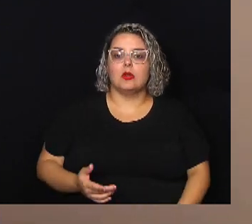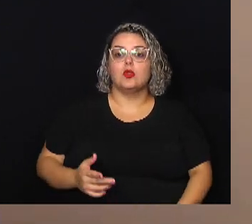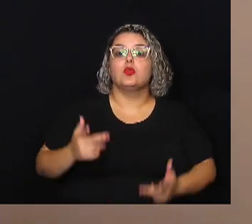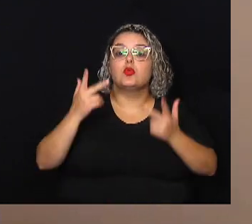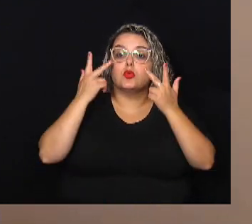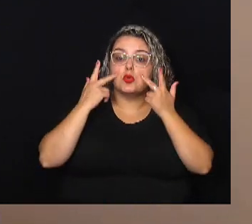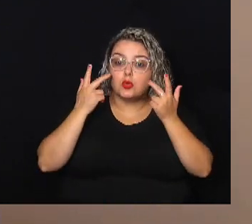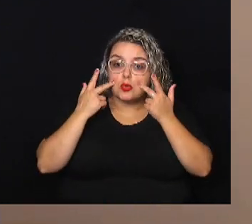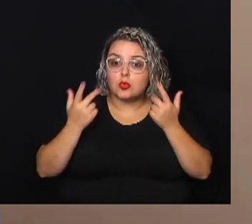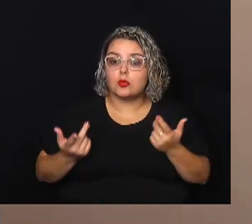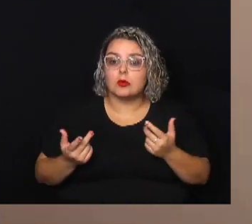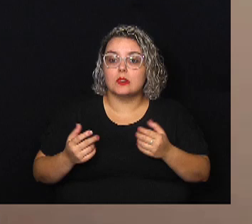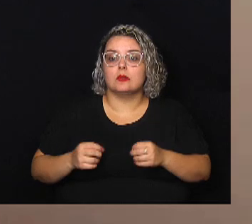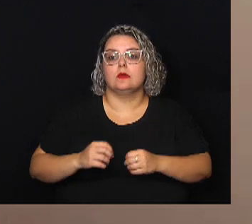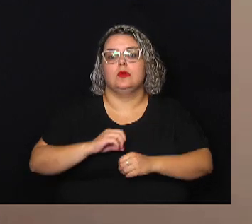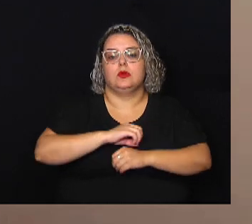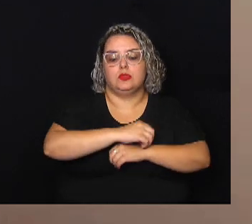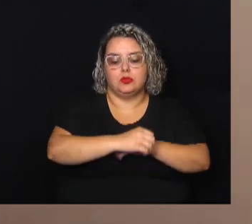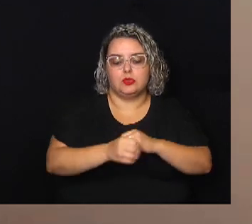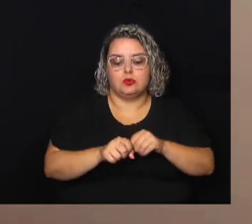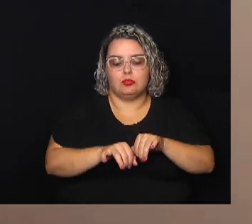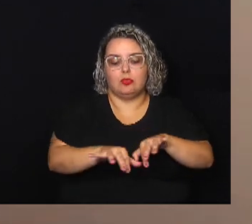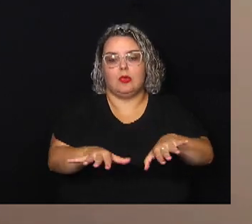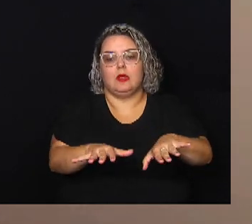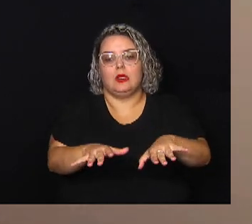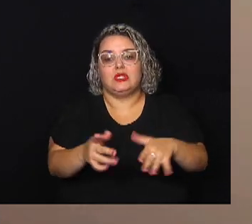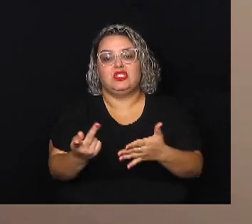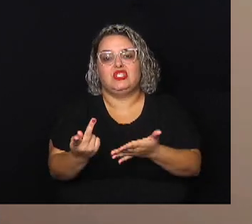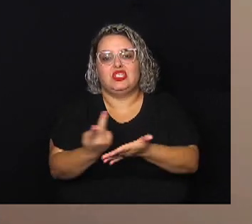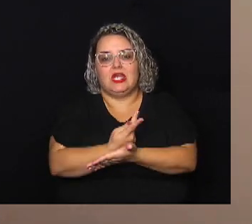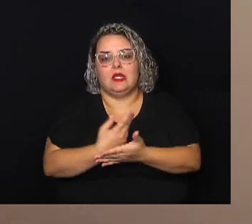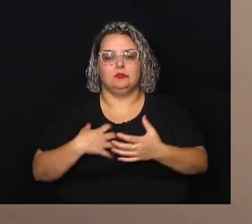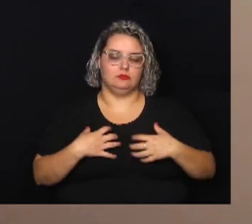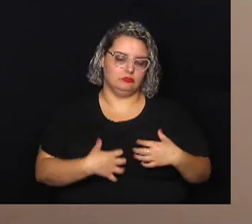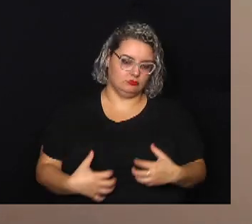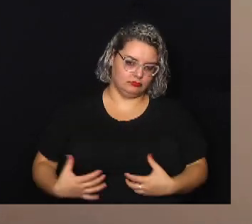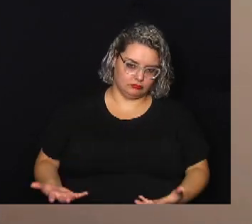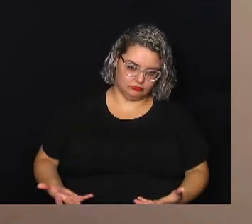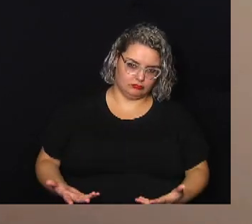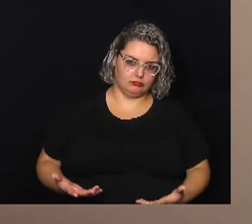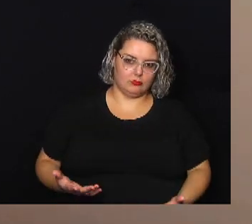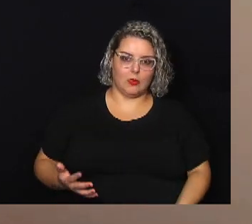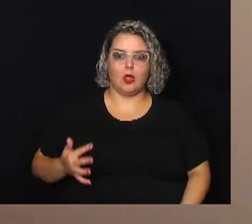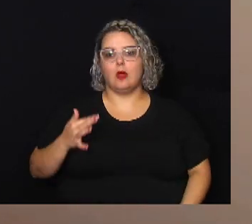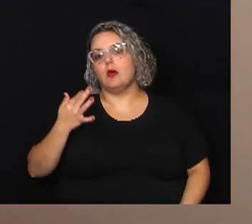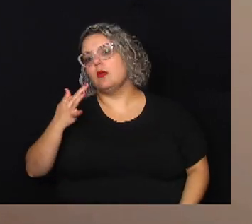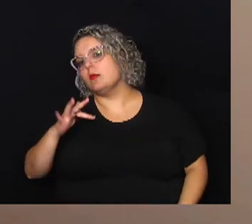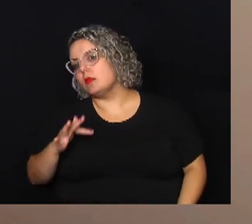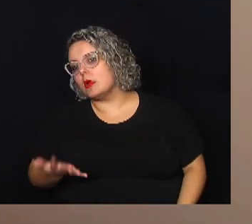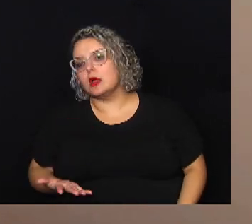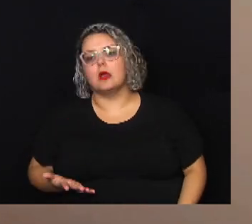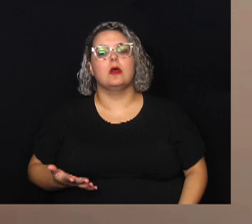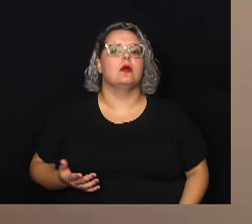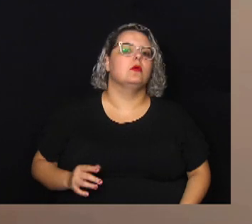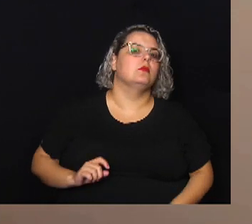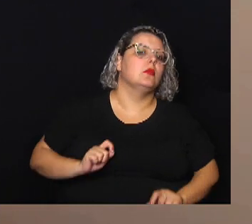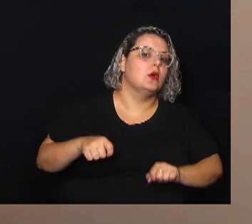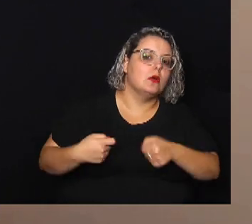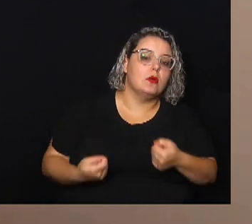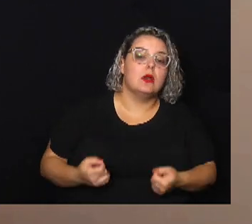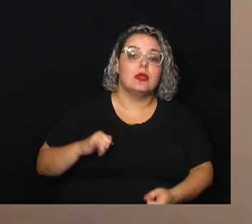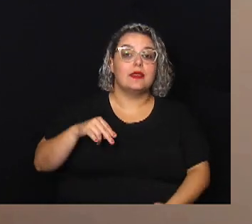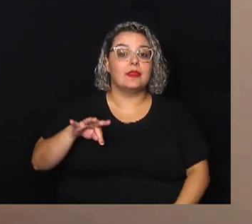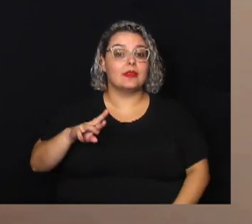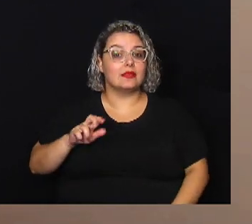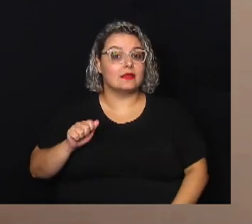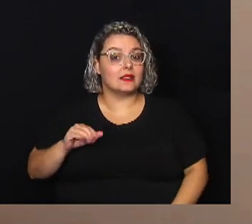uma multiplicação errônea do organismo. Alguma lesão tecidual, alguma sinalização intracelular